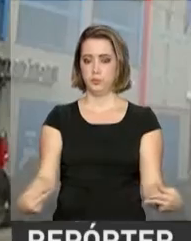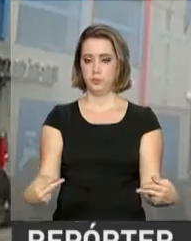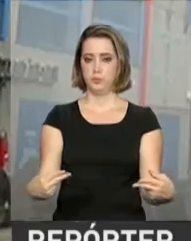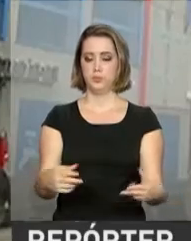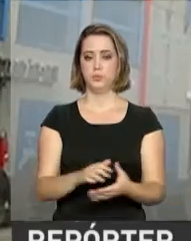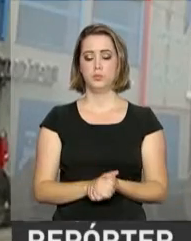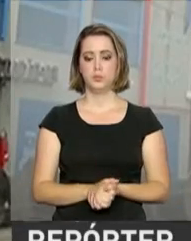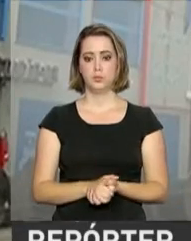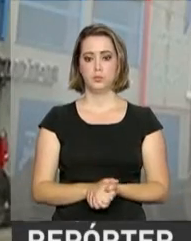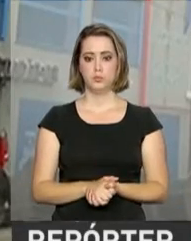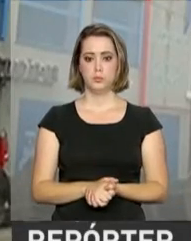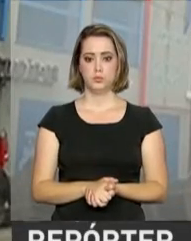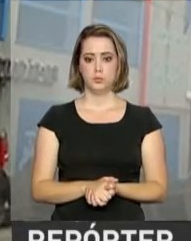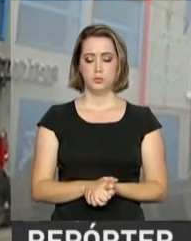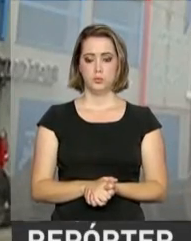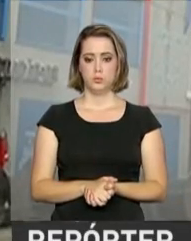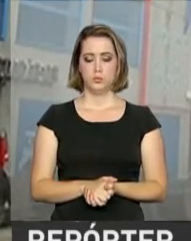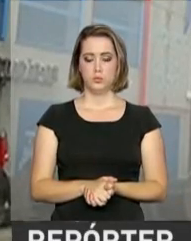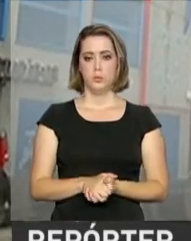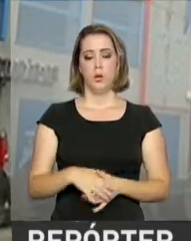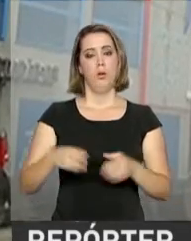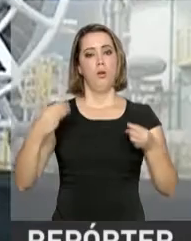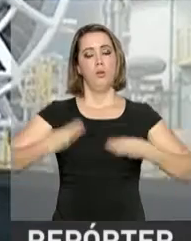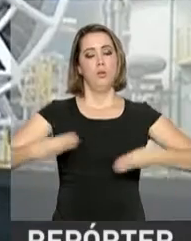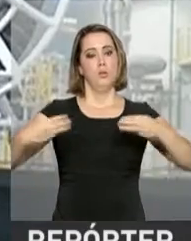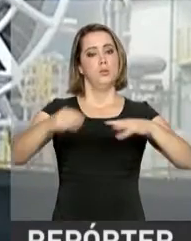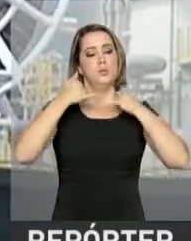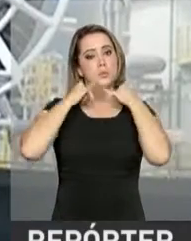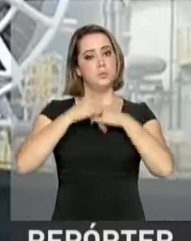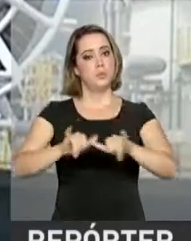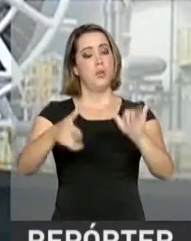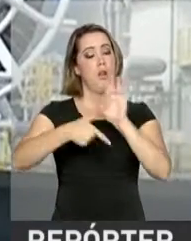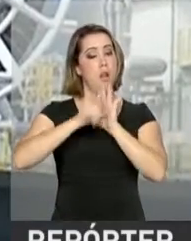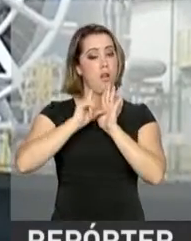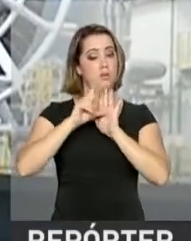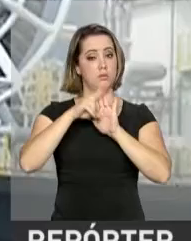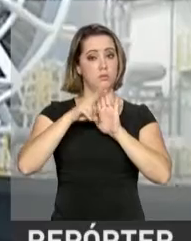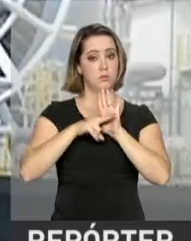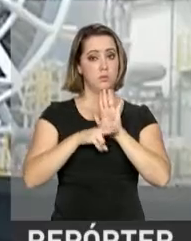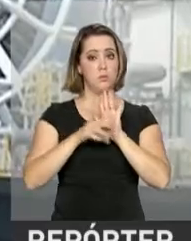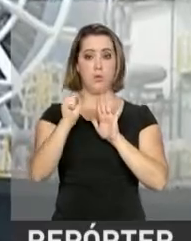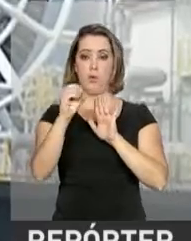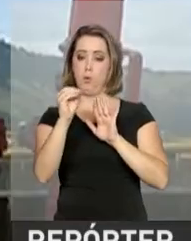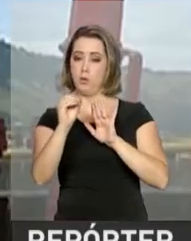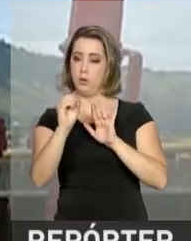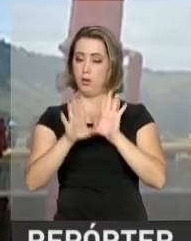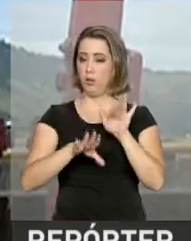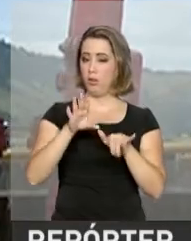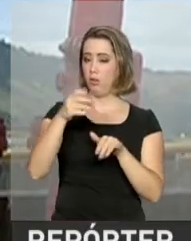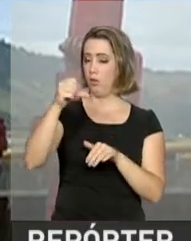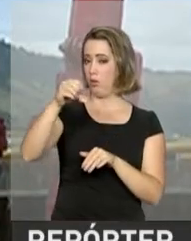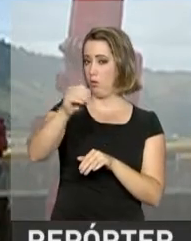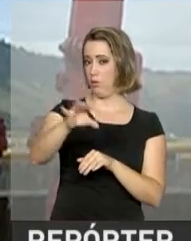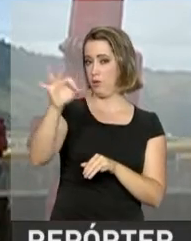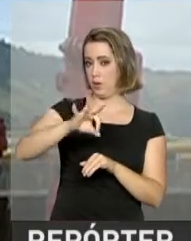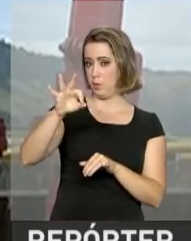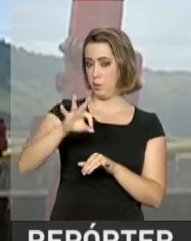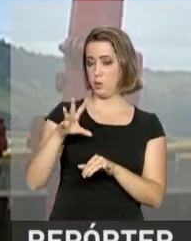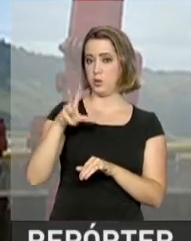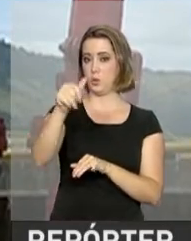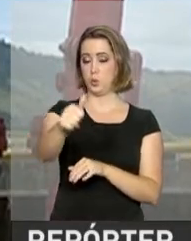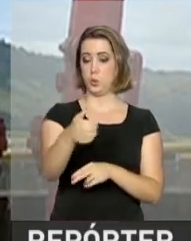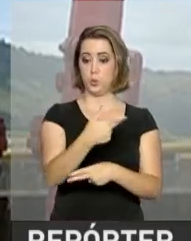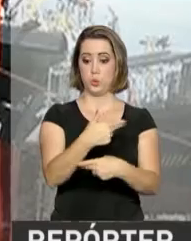segundo o ministério de minas e energia pelas regras antigas entre 80 e 90% dos equipamentos e